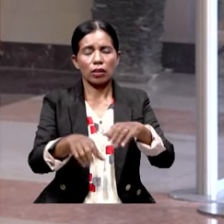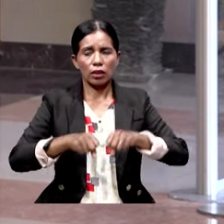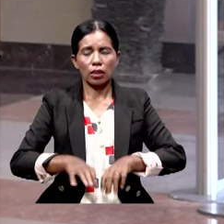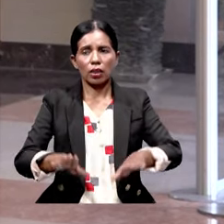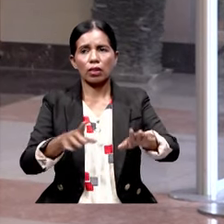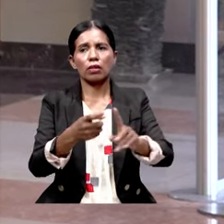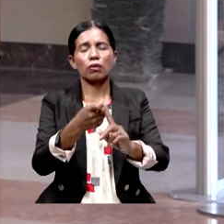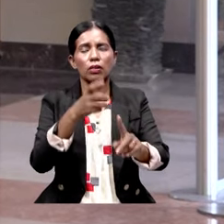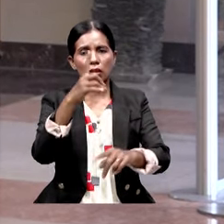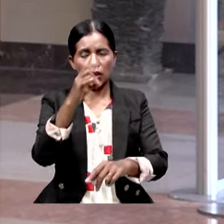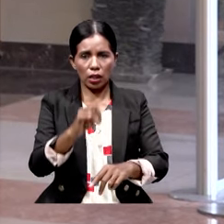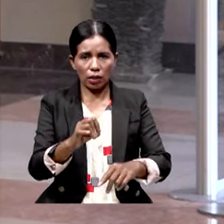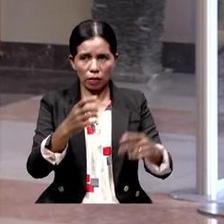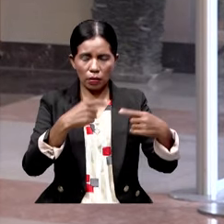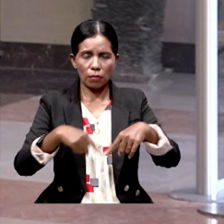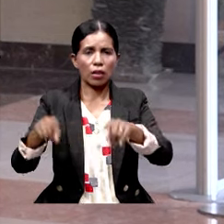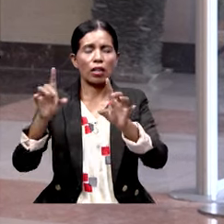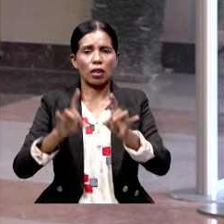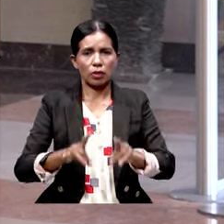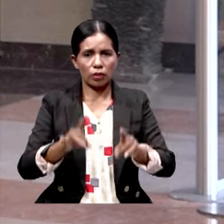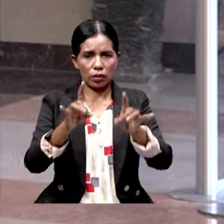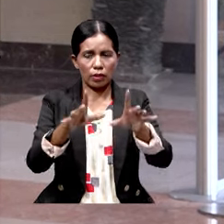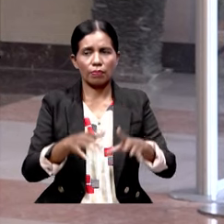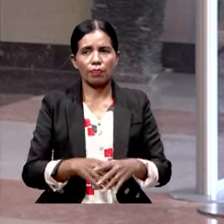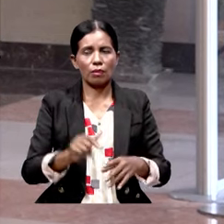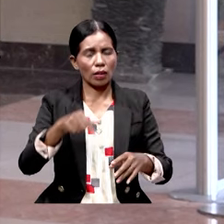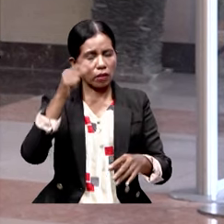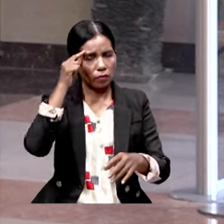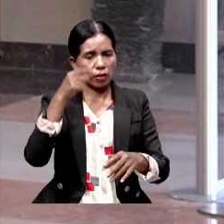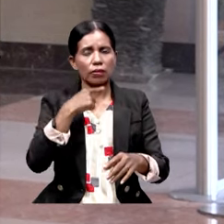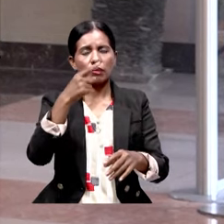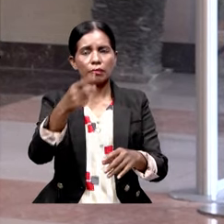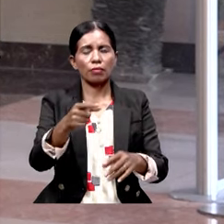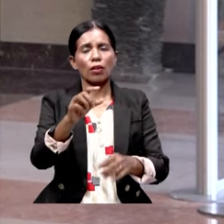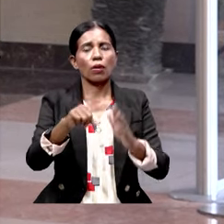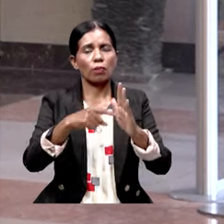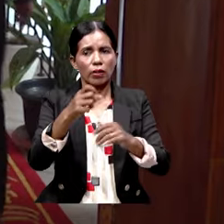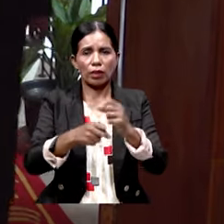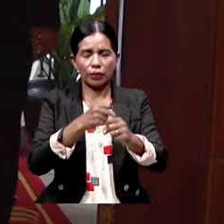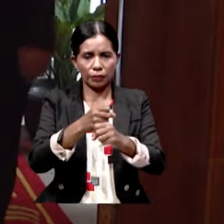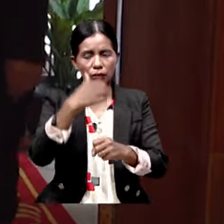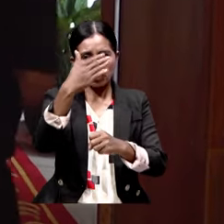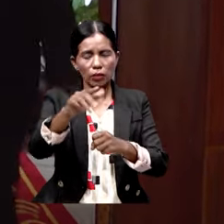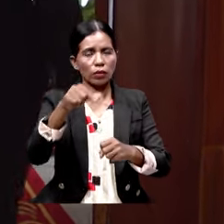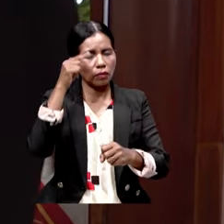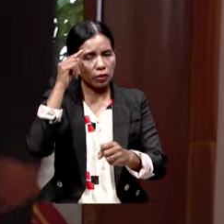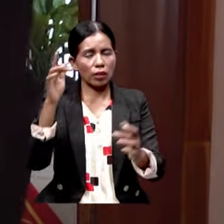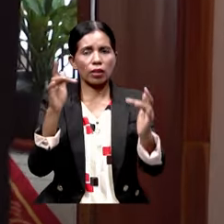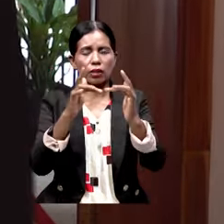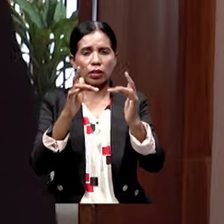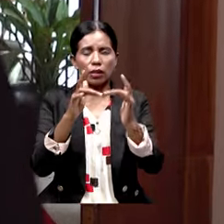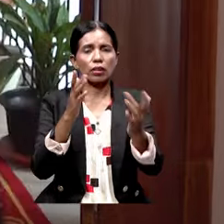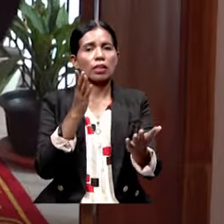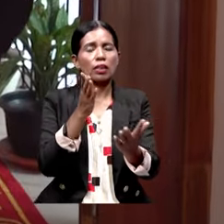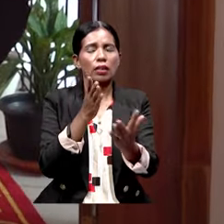ke Australia. Governante ne garante kata komesa tinang oin pov Timor Leste se aseso internet ho kualidade